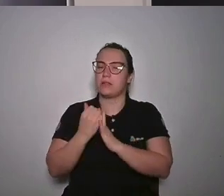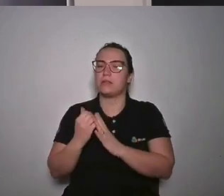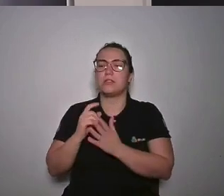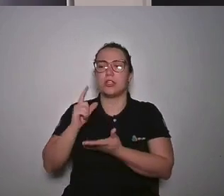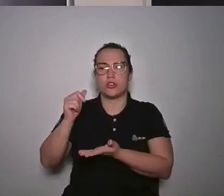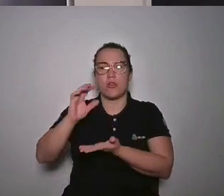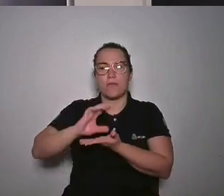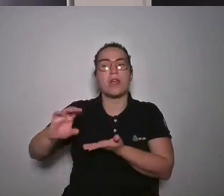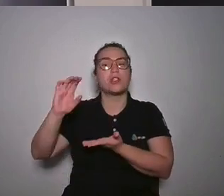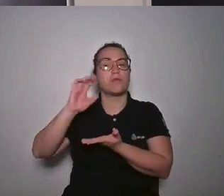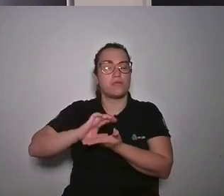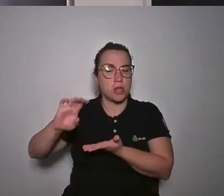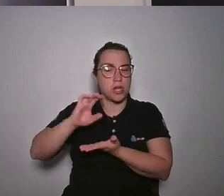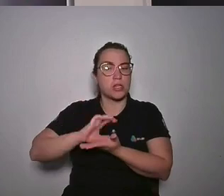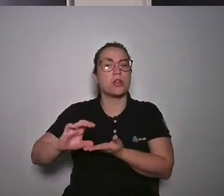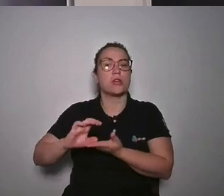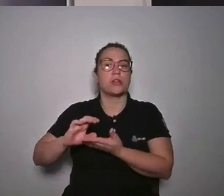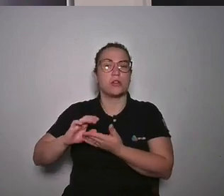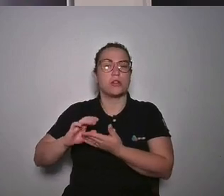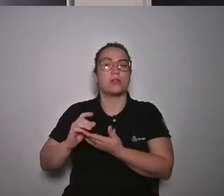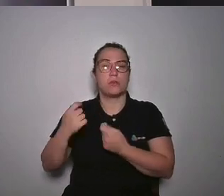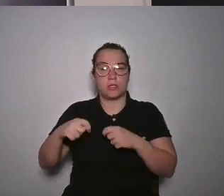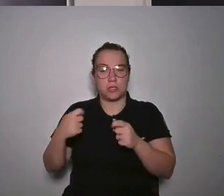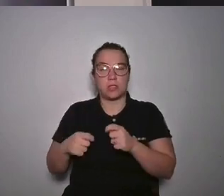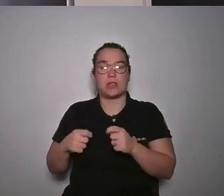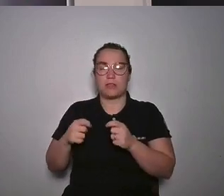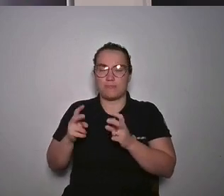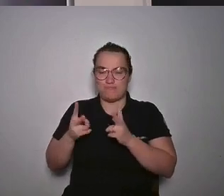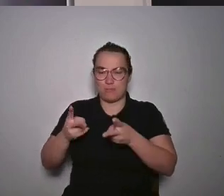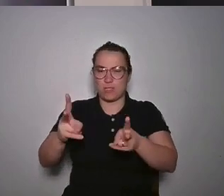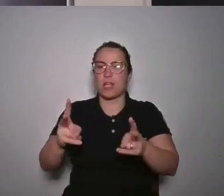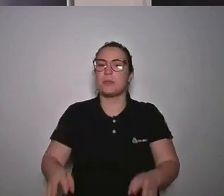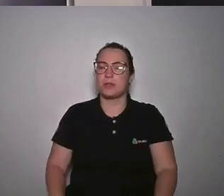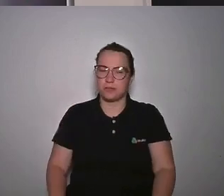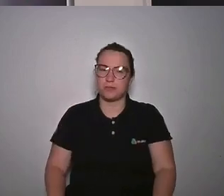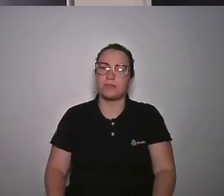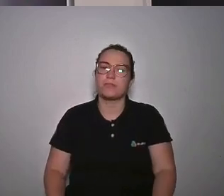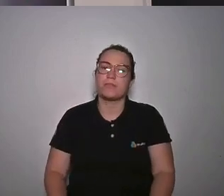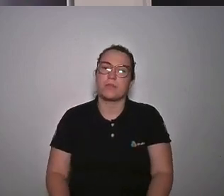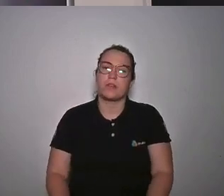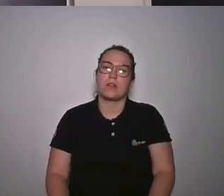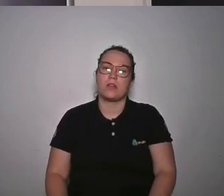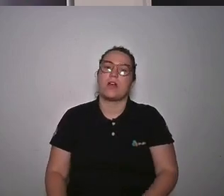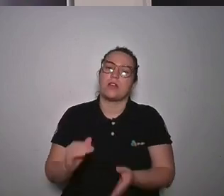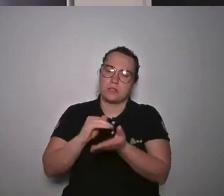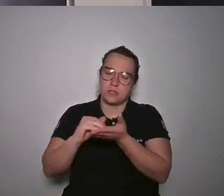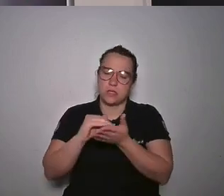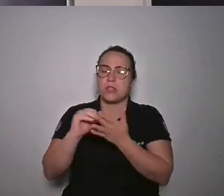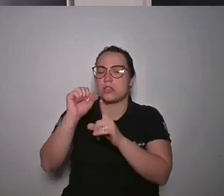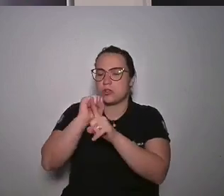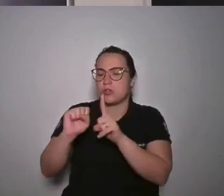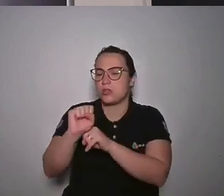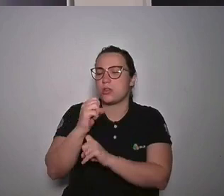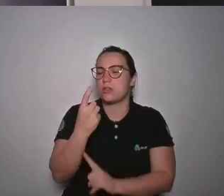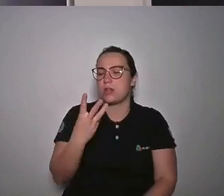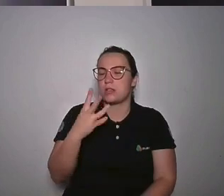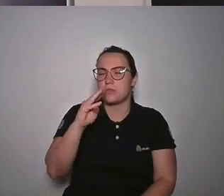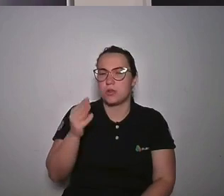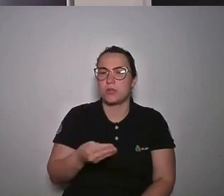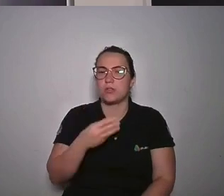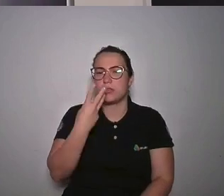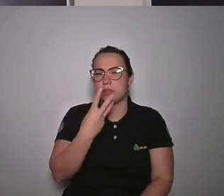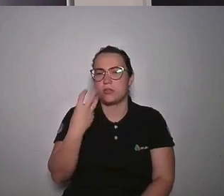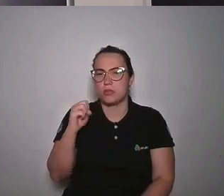mais você investe, mais você tem que investir. Então, e a Secretaria Municipal de Assistência Social com